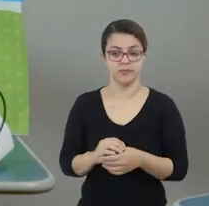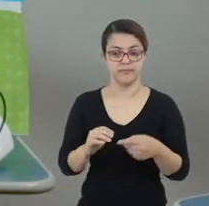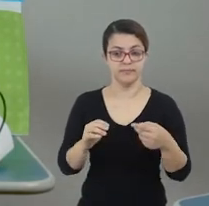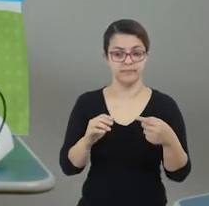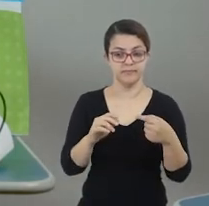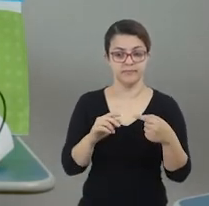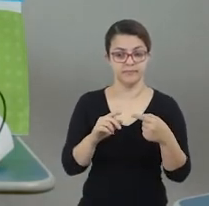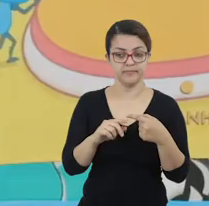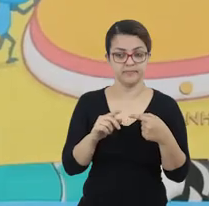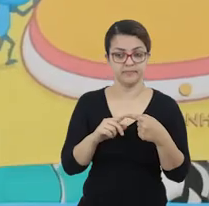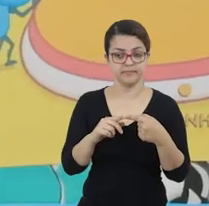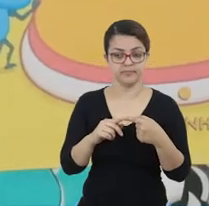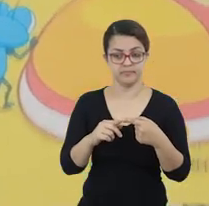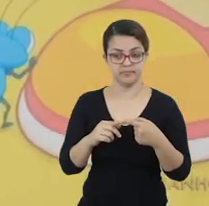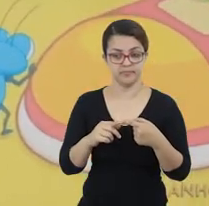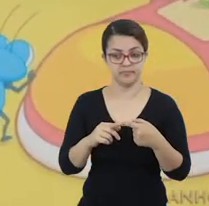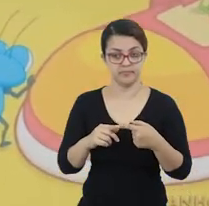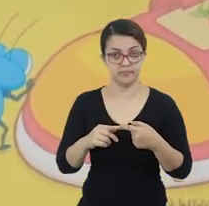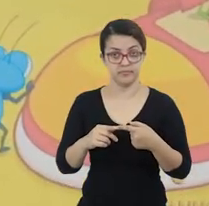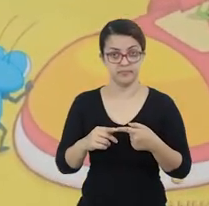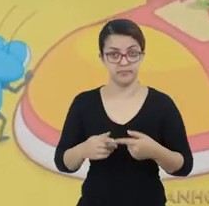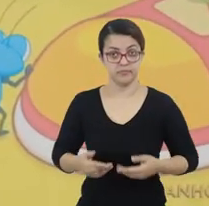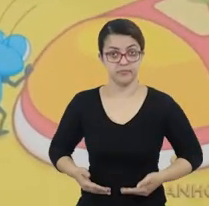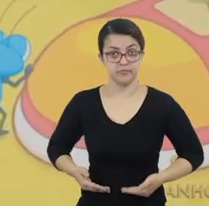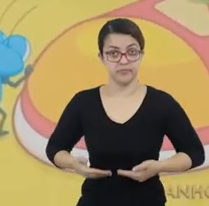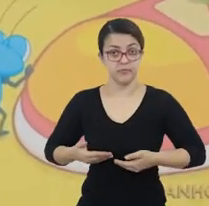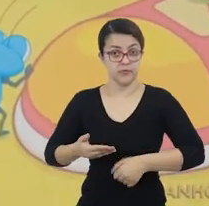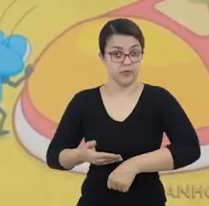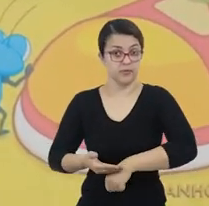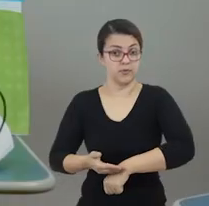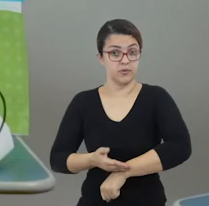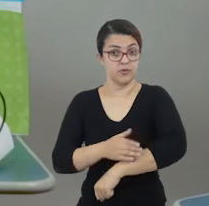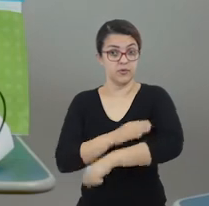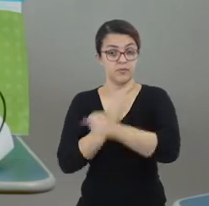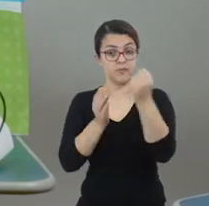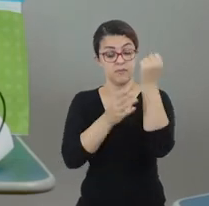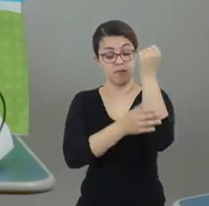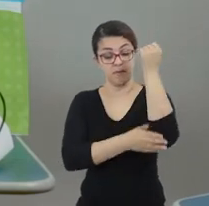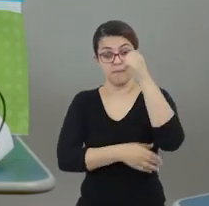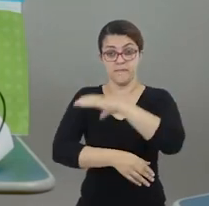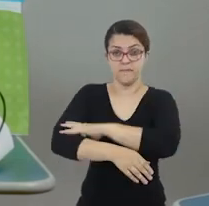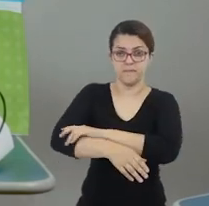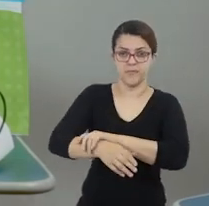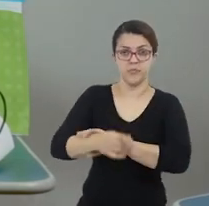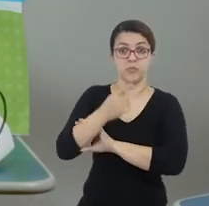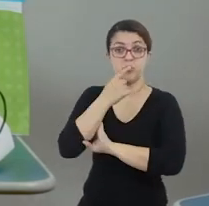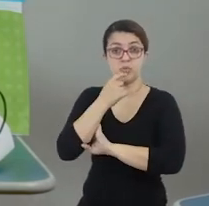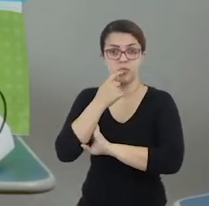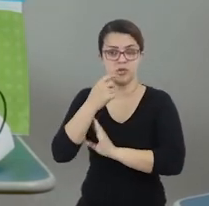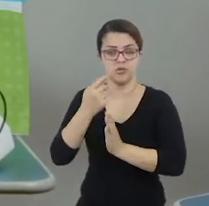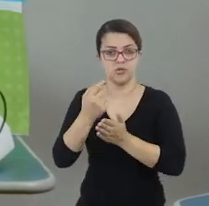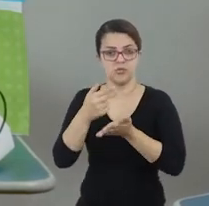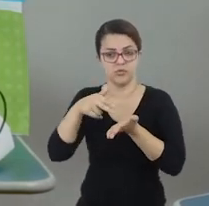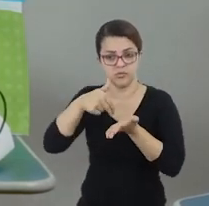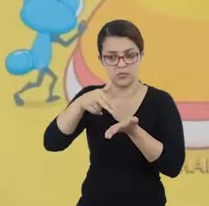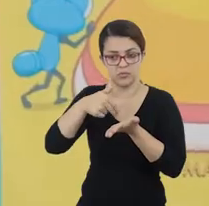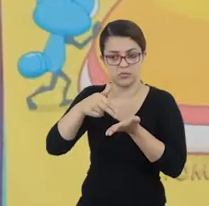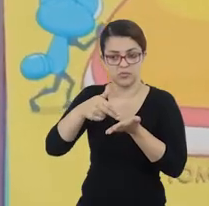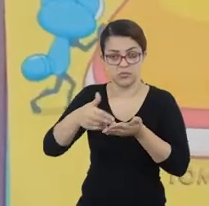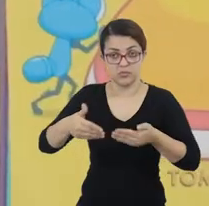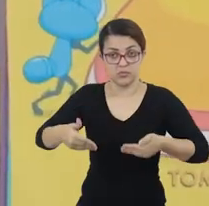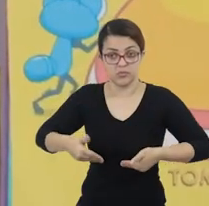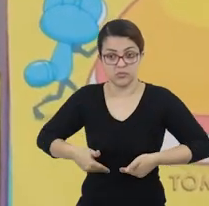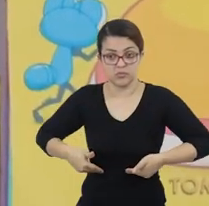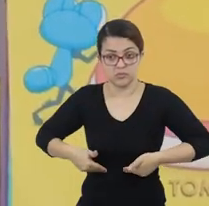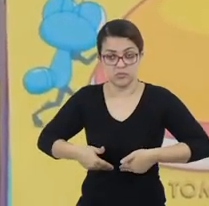ela: pinte os membros superiores de vermelho, são os bracinhos, né? Superiores, tá? Acima. Pinte os